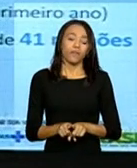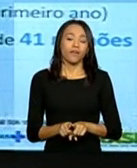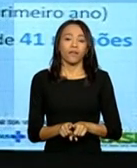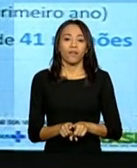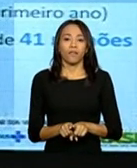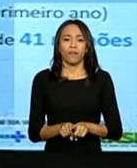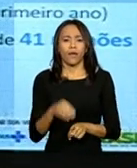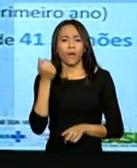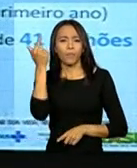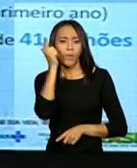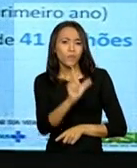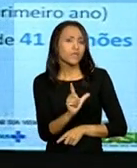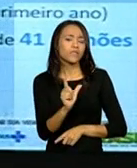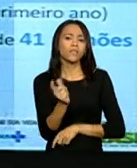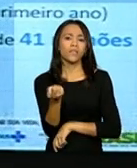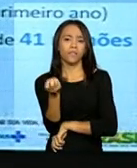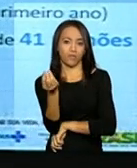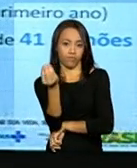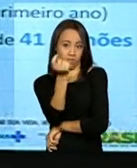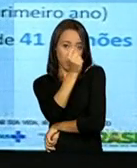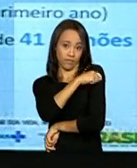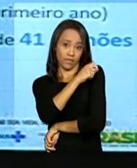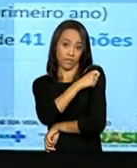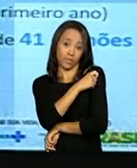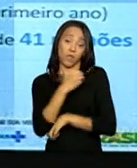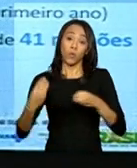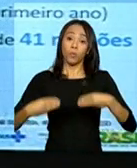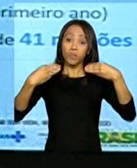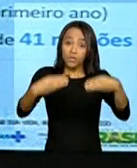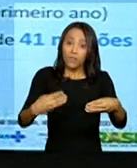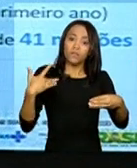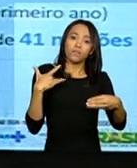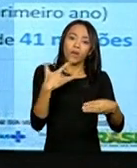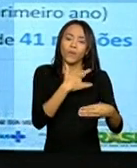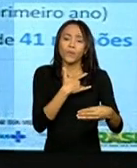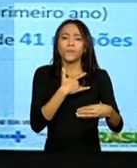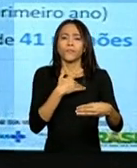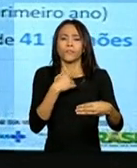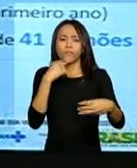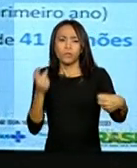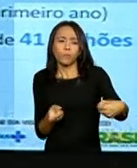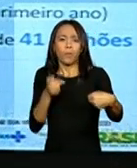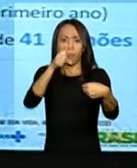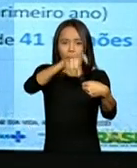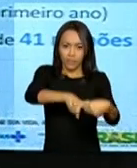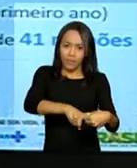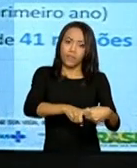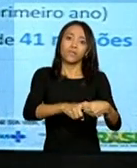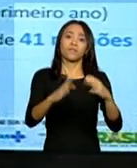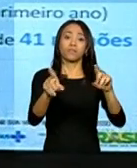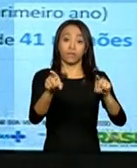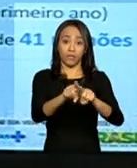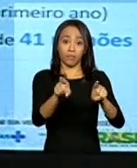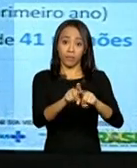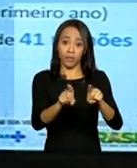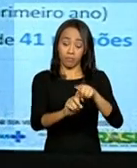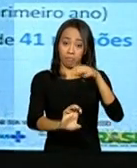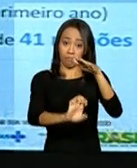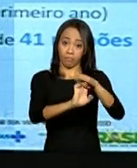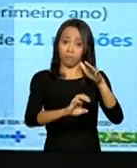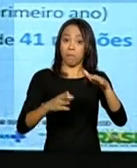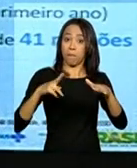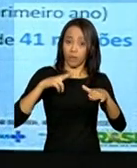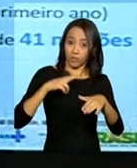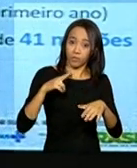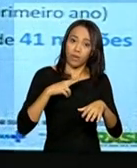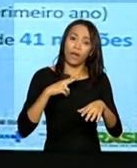eh as vacinas o Ministério da Saúde fez um acordo uma parceria público-privada n uma PDP entre o